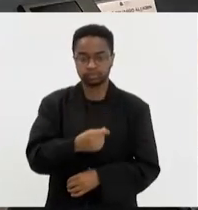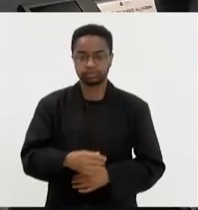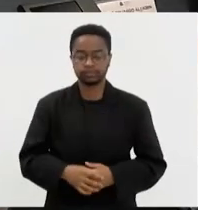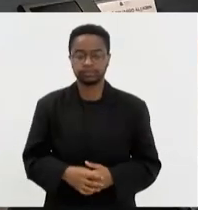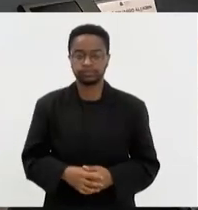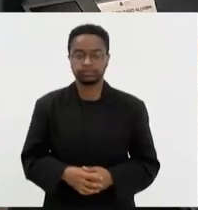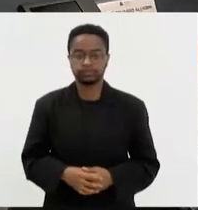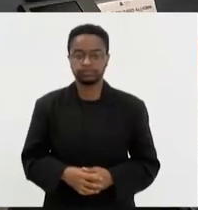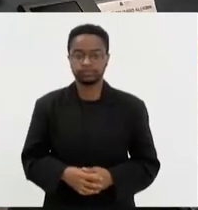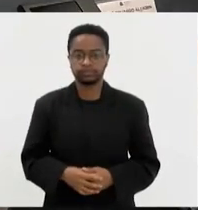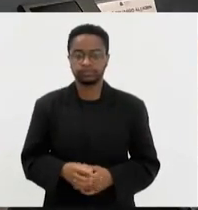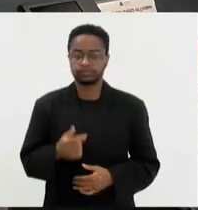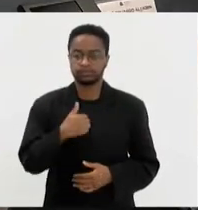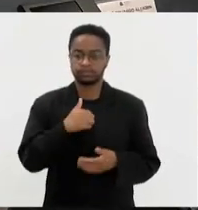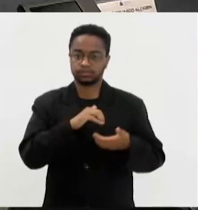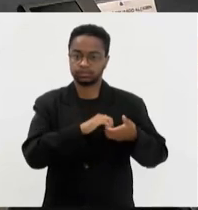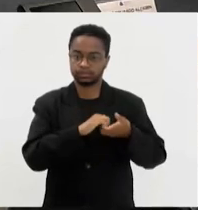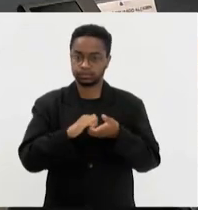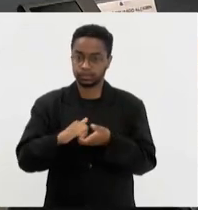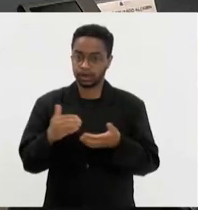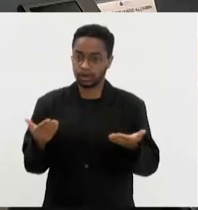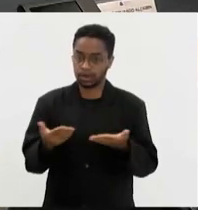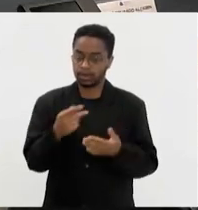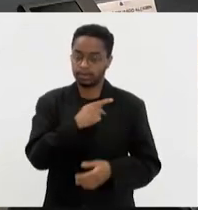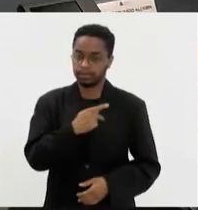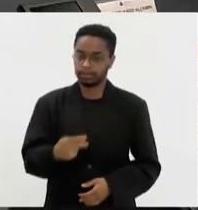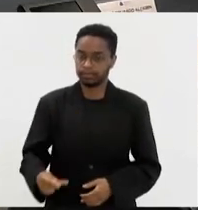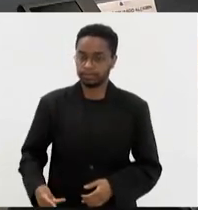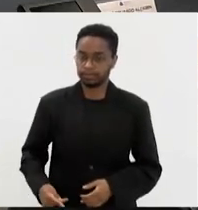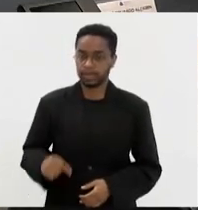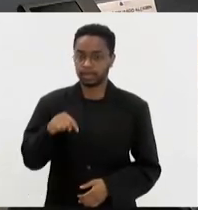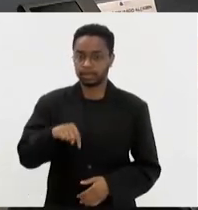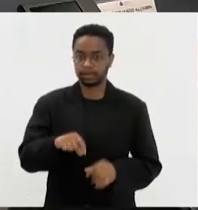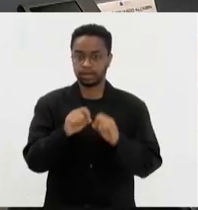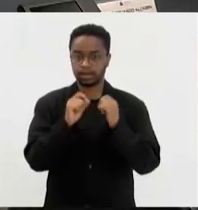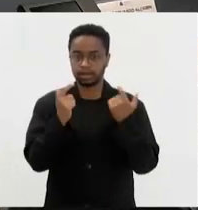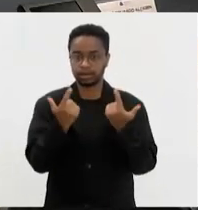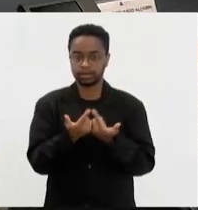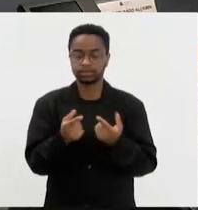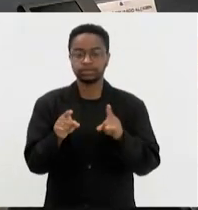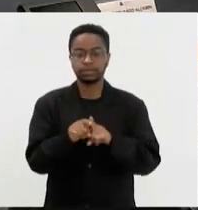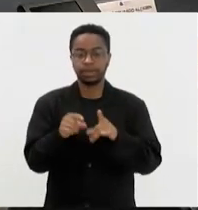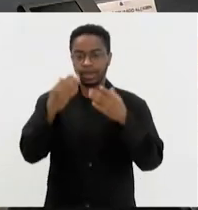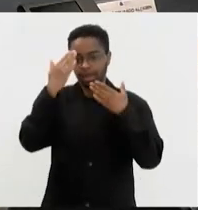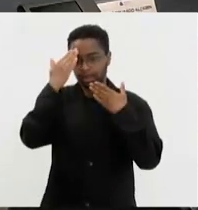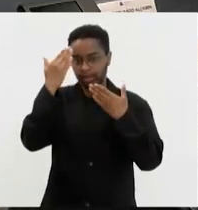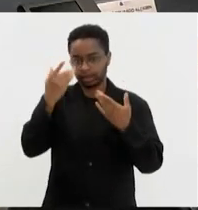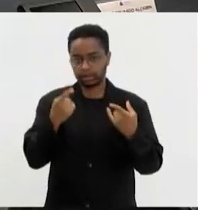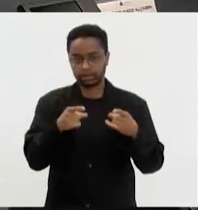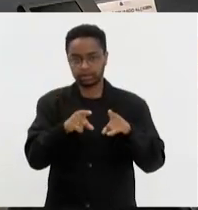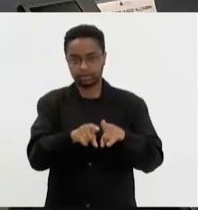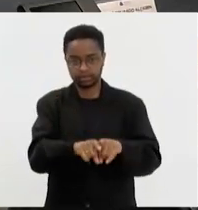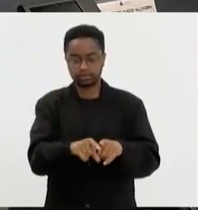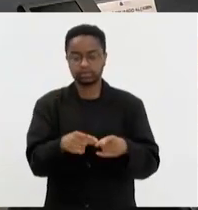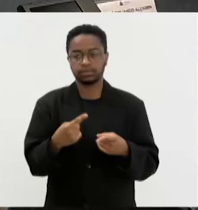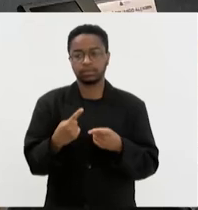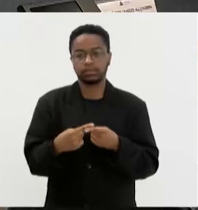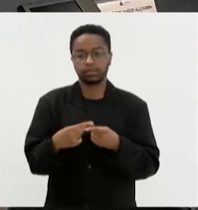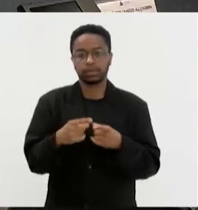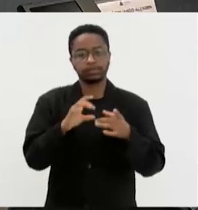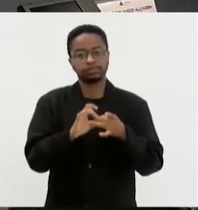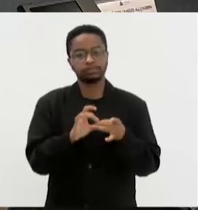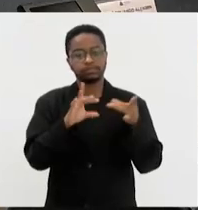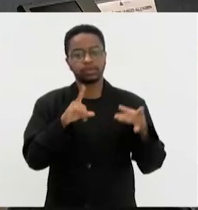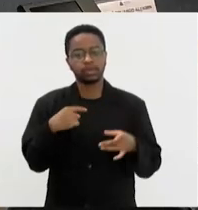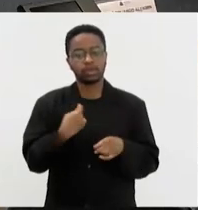eh Saúdo Presidente desta casa e agradeço simultaneamente por ceder este espaço